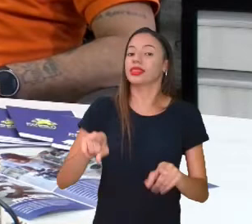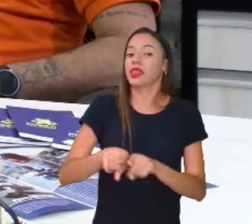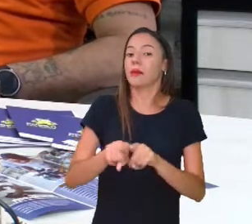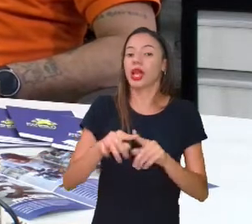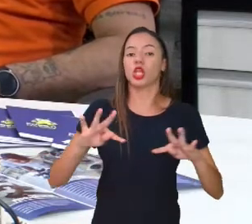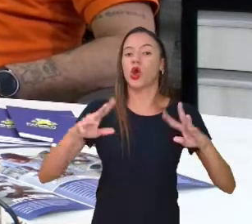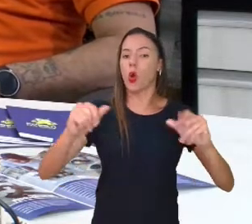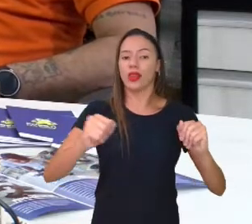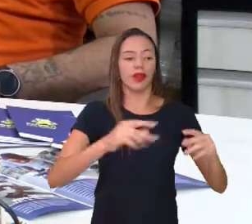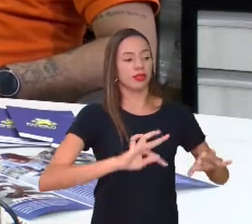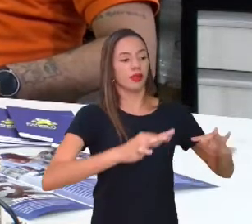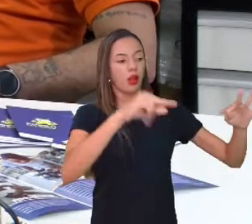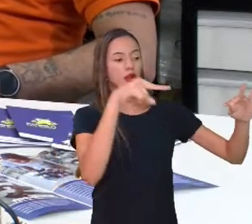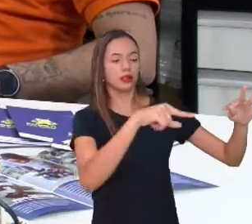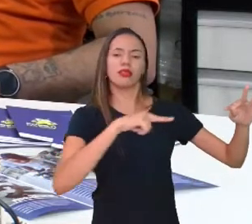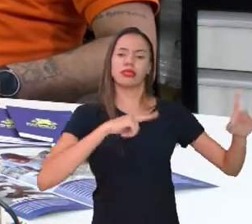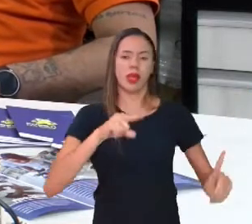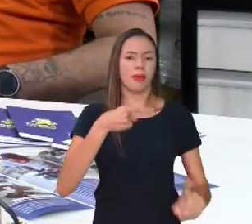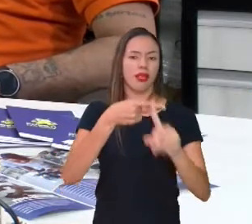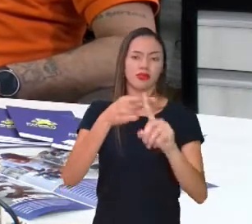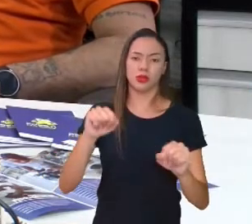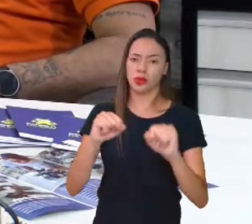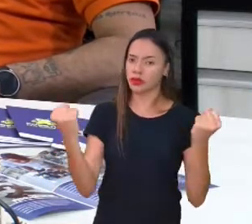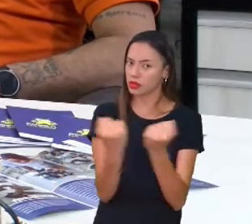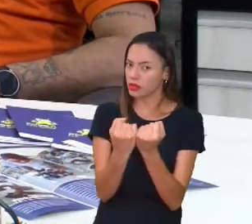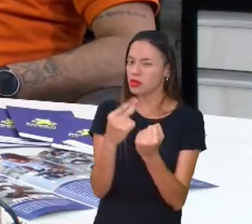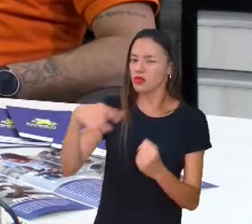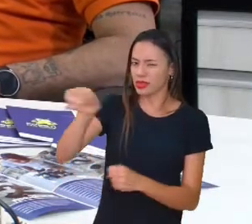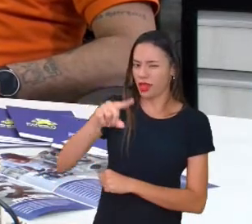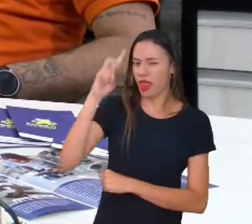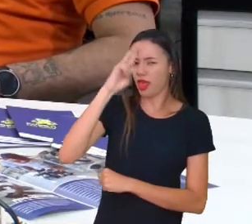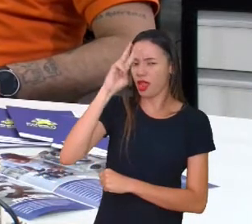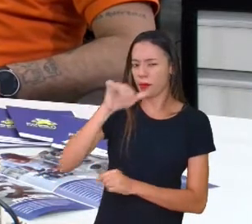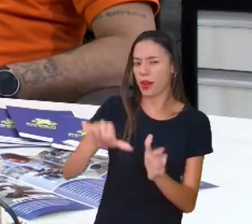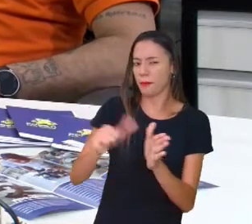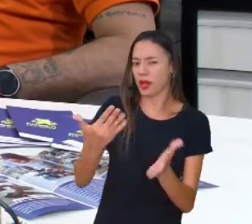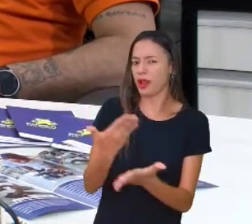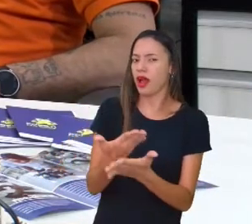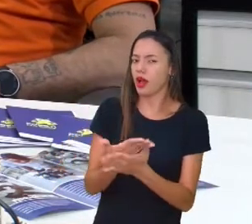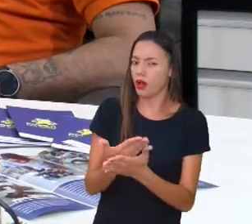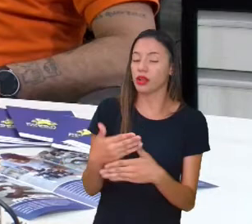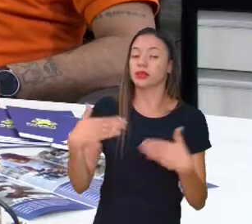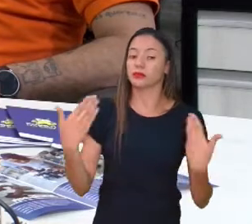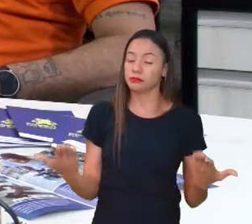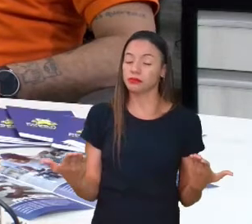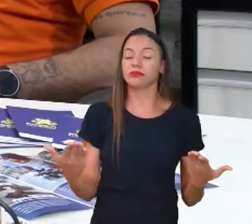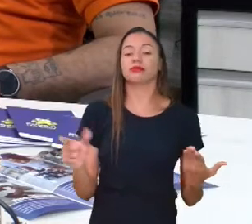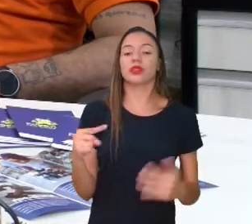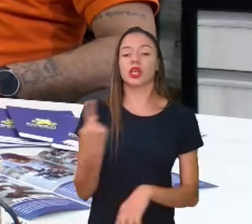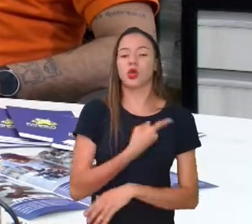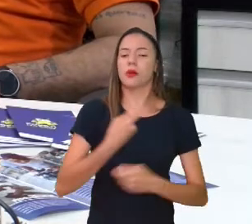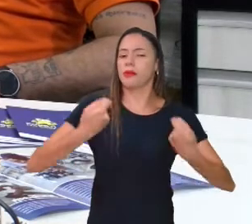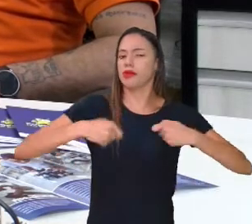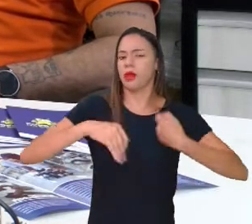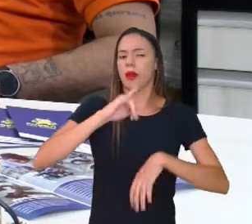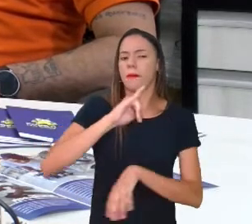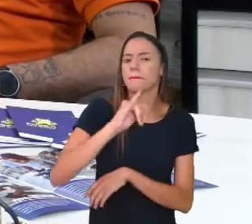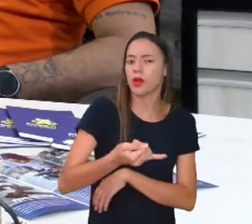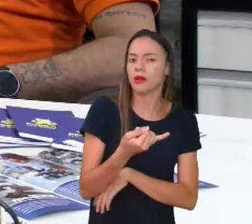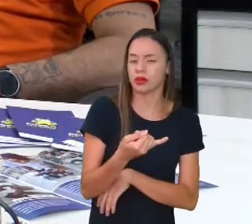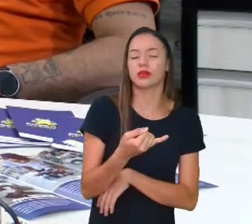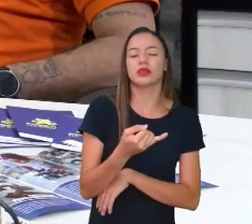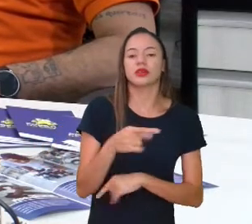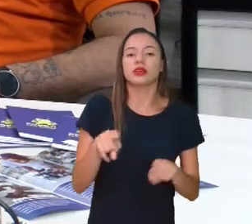benefício para a sociedade, né? Lembram disso, né? Da primeira aula. Então é isso aí, a gente tem que aproveitar. E a gente